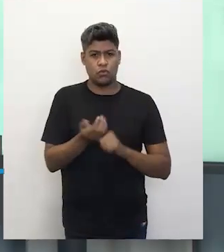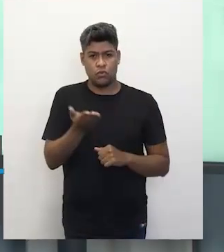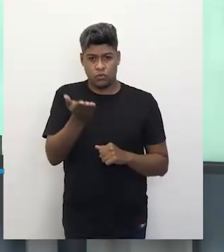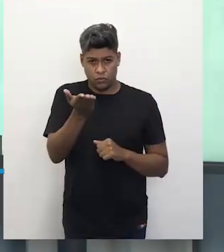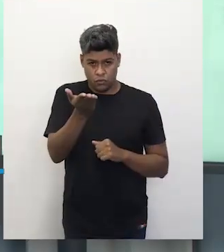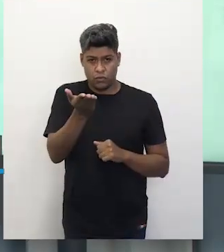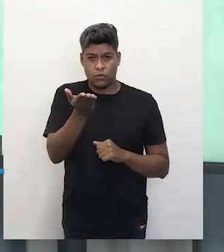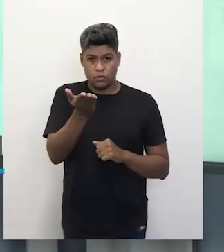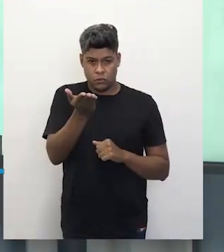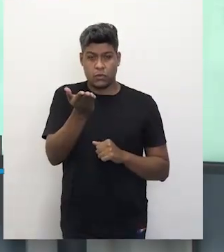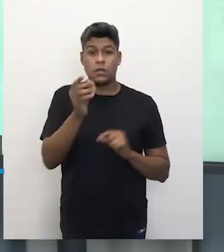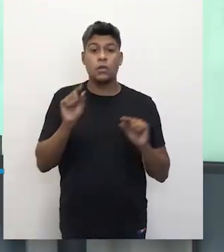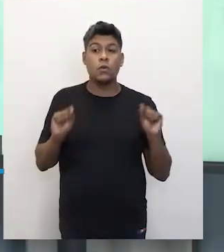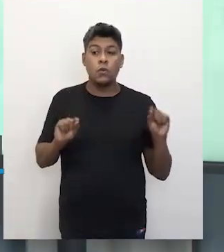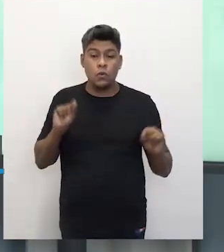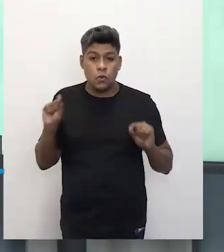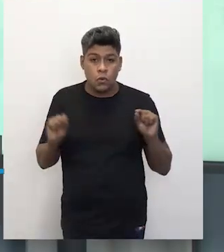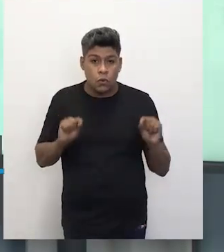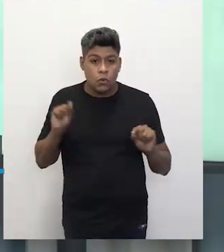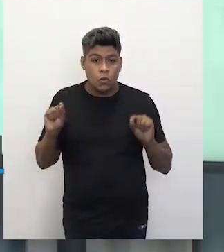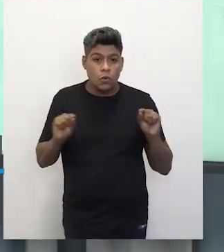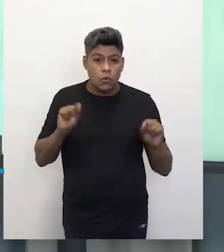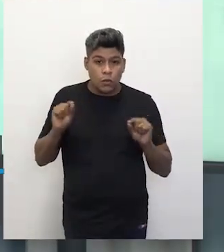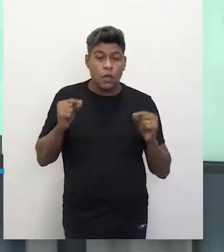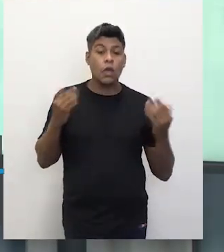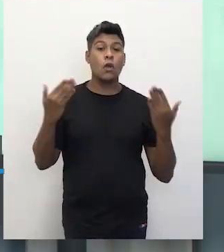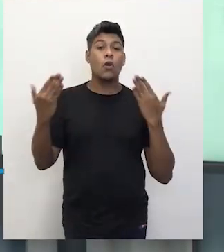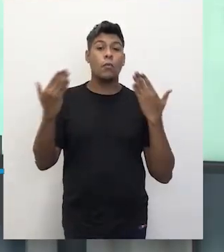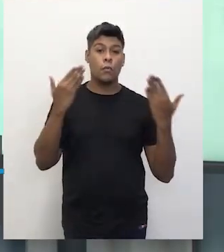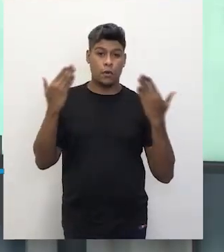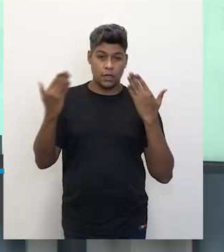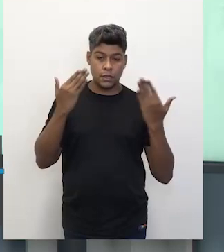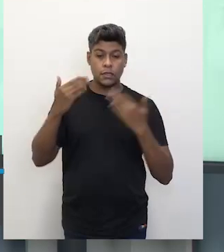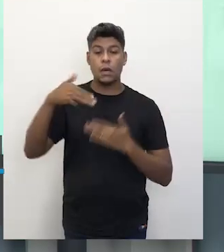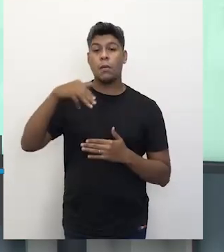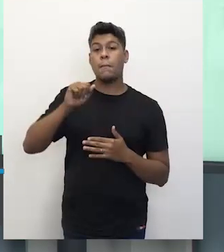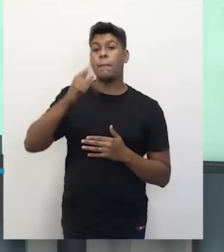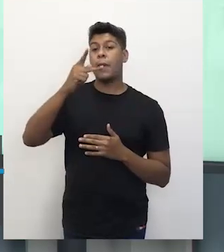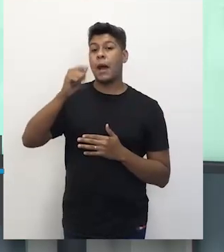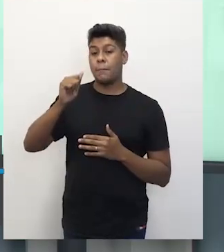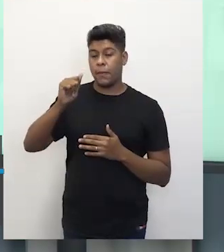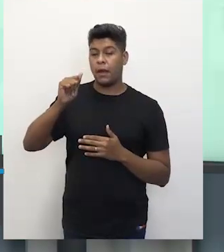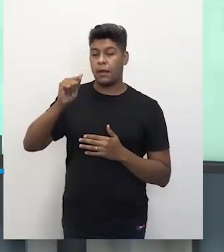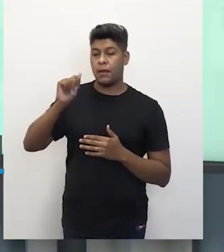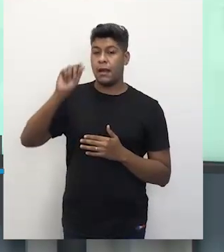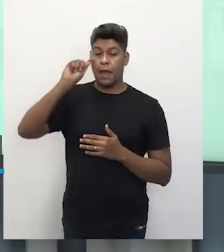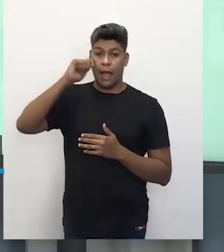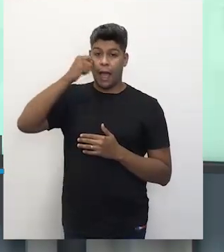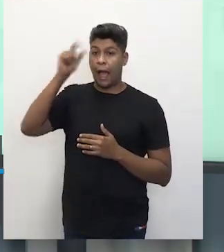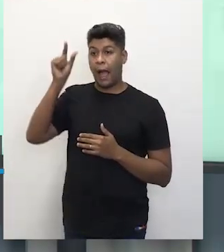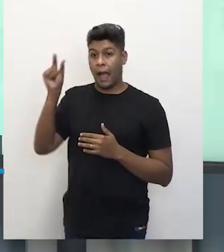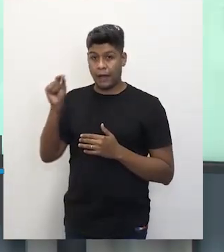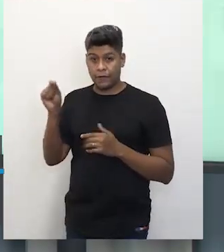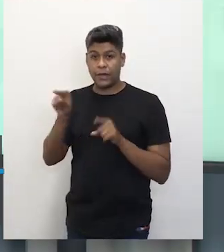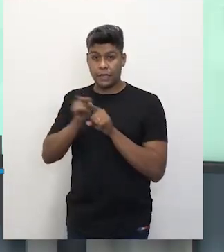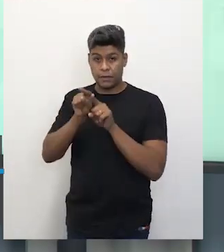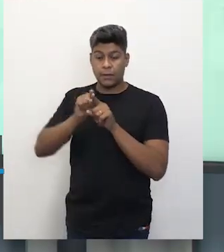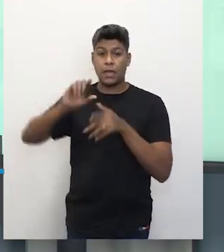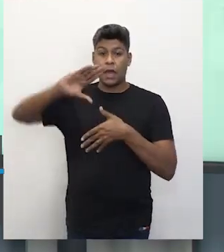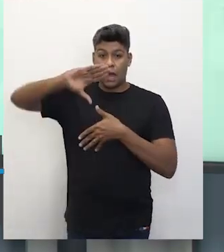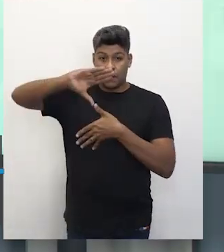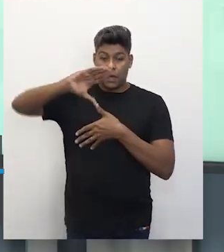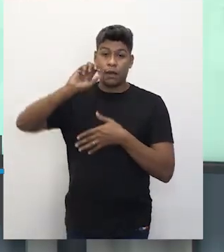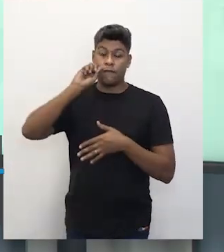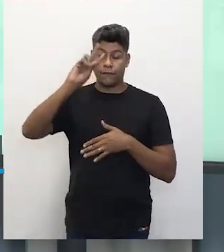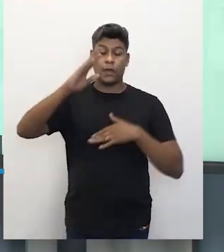vamos revisar né fazendo até comparações com os mapas aí da África e da América e nós logicamente nós vamos ver aí